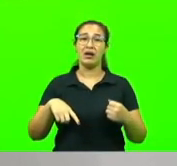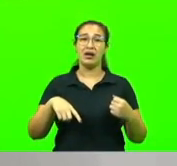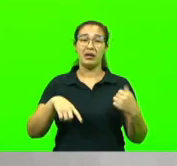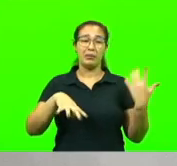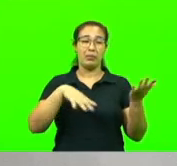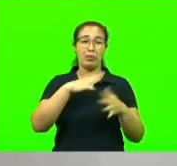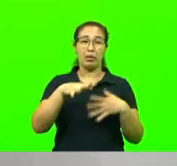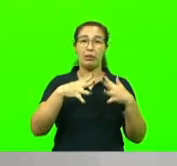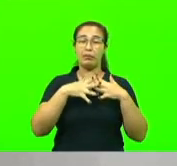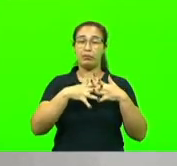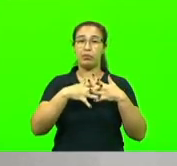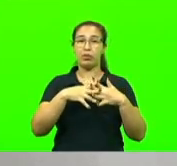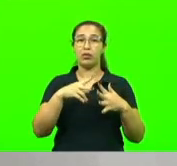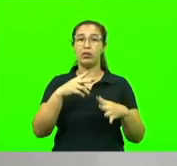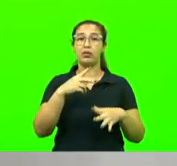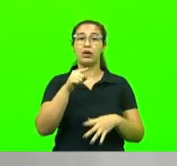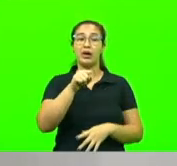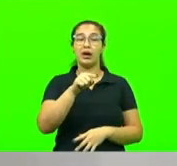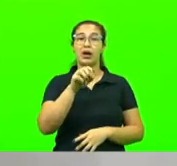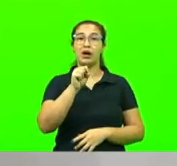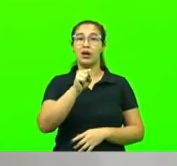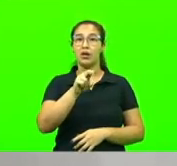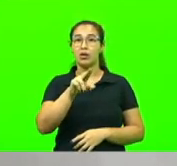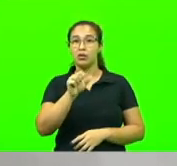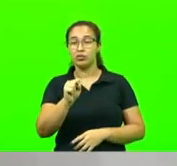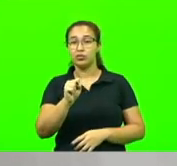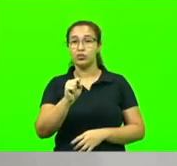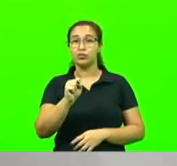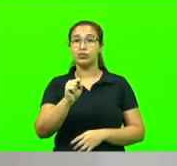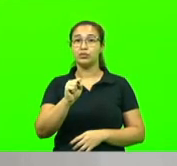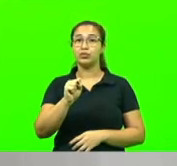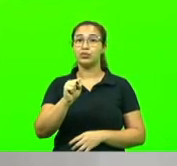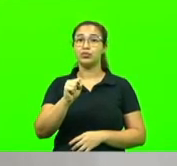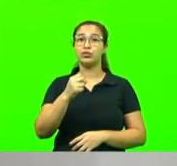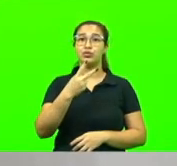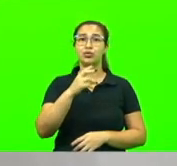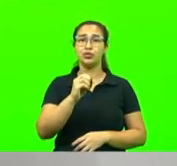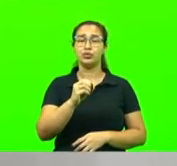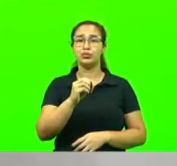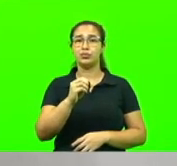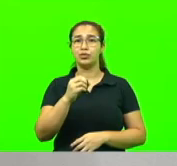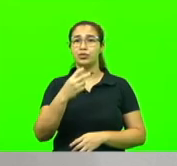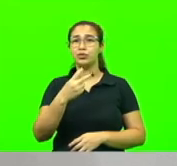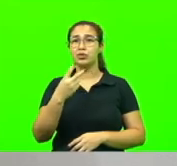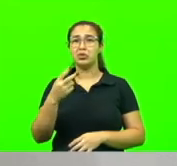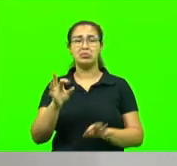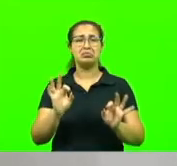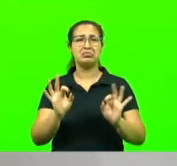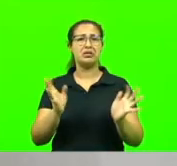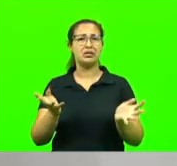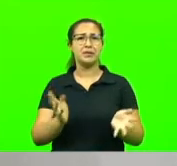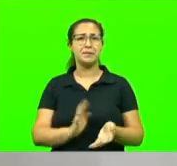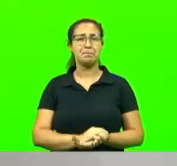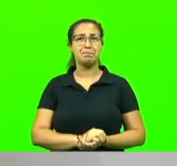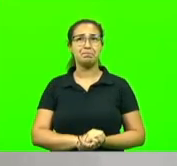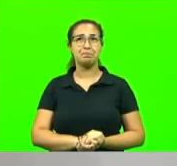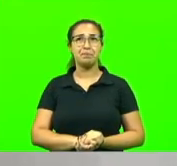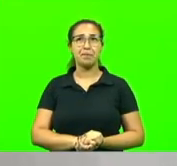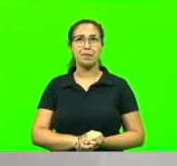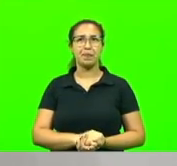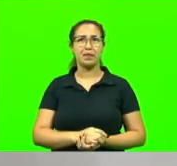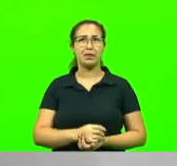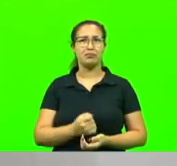e 2021, que morreu duas vezes mais pessoas, não colapsou o SUS, não se falou nisso?